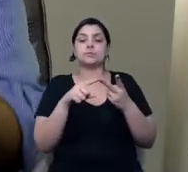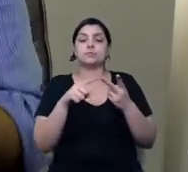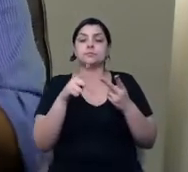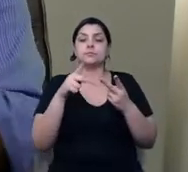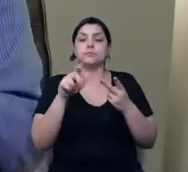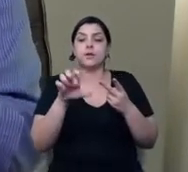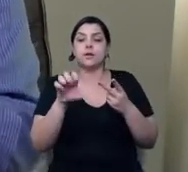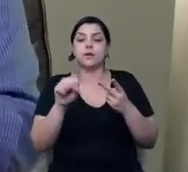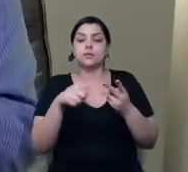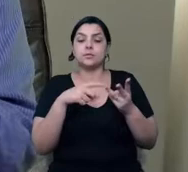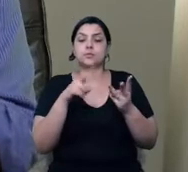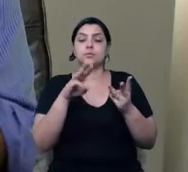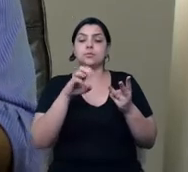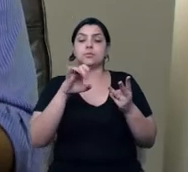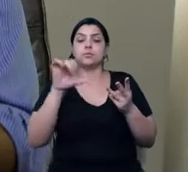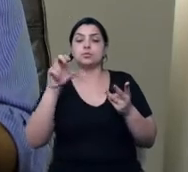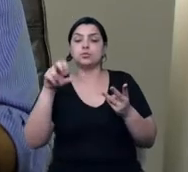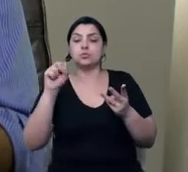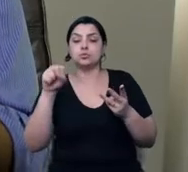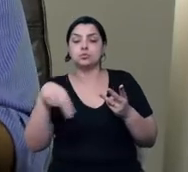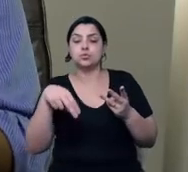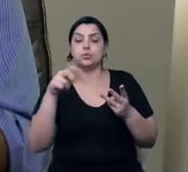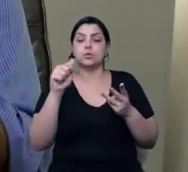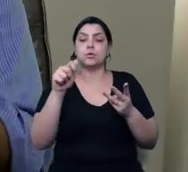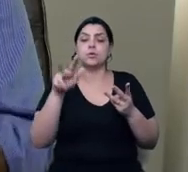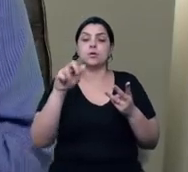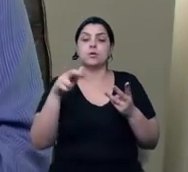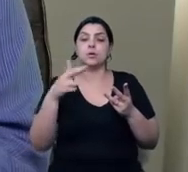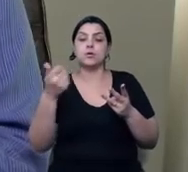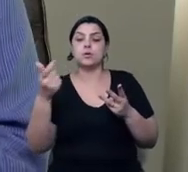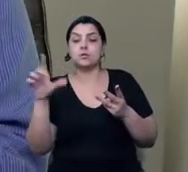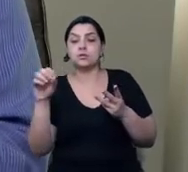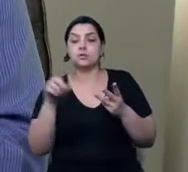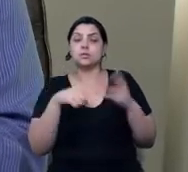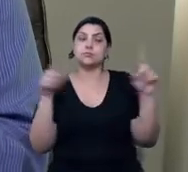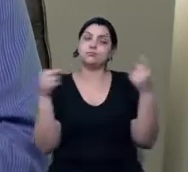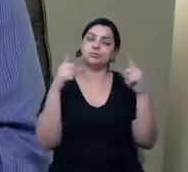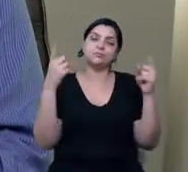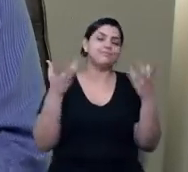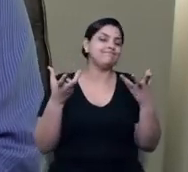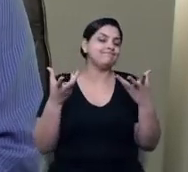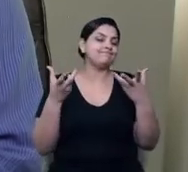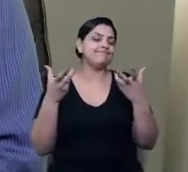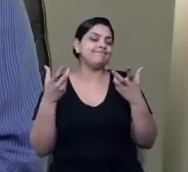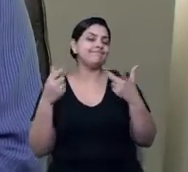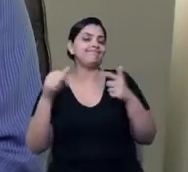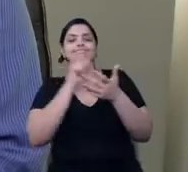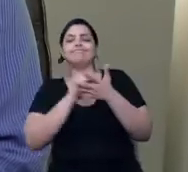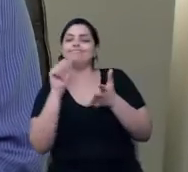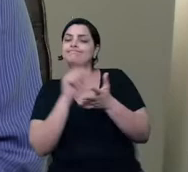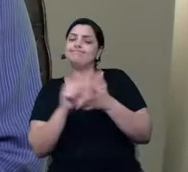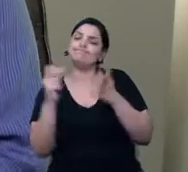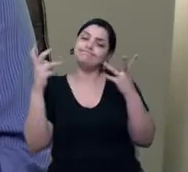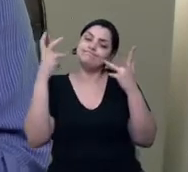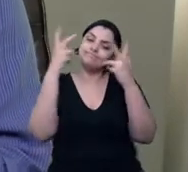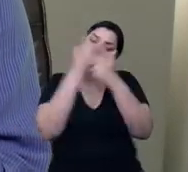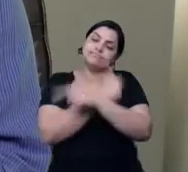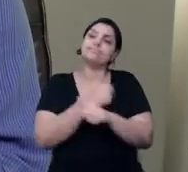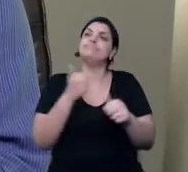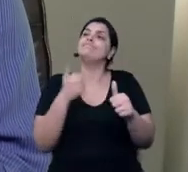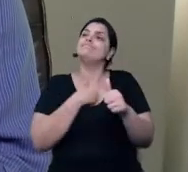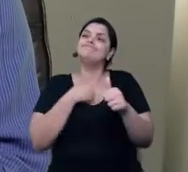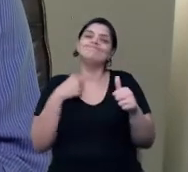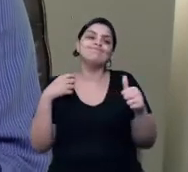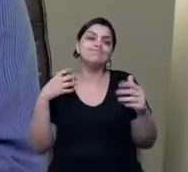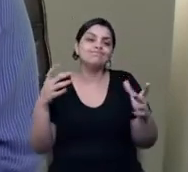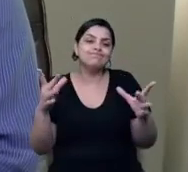Wilson Aragão, que é um rapaz que faz umas músicas de uma qualidade lírica incrível, e que eu me apeguei muito para fazer, por